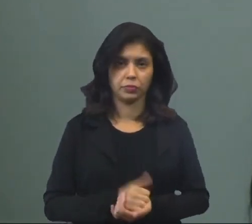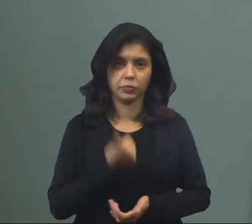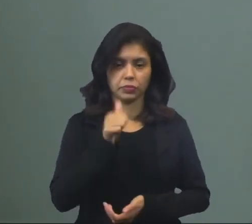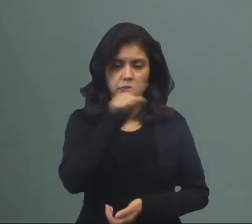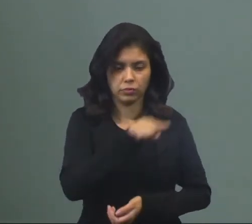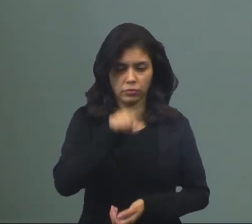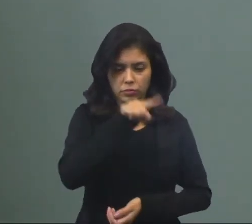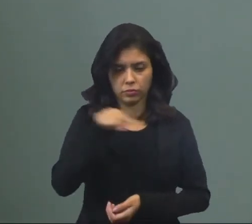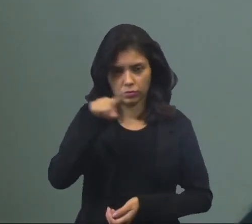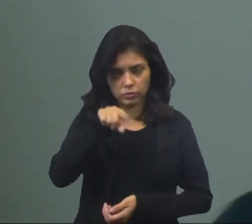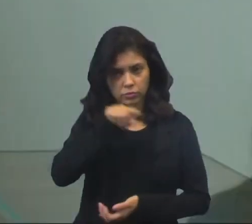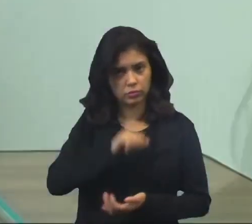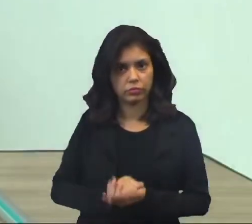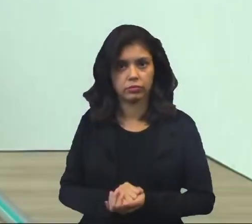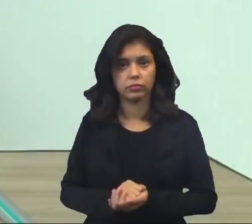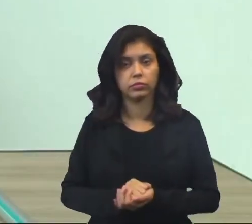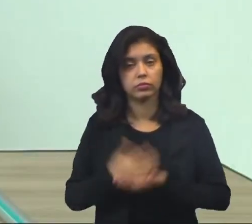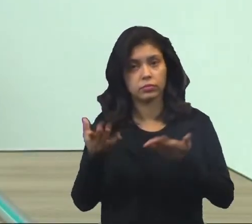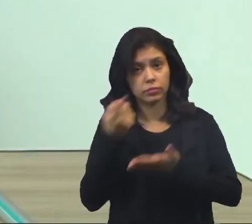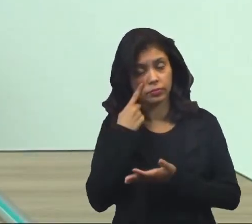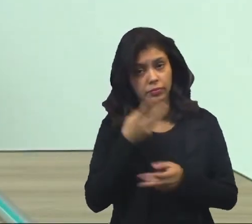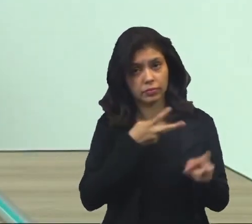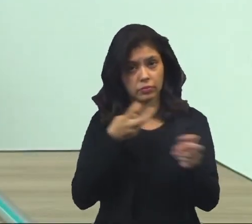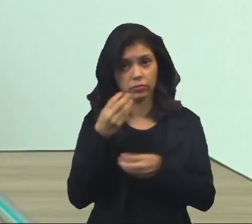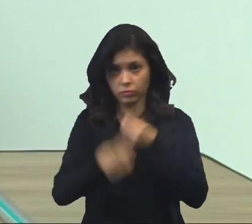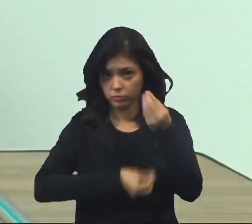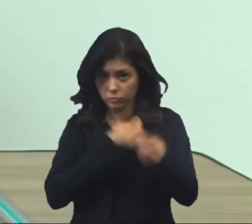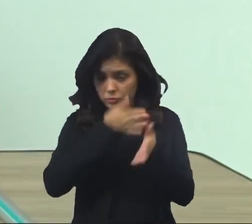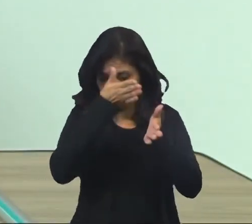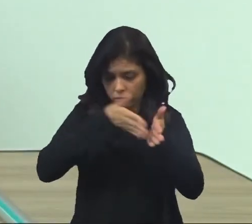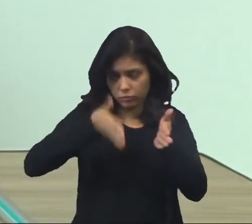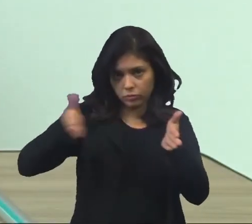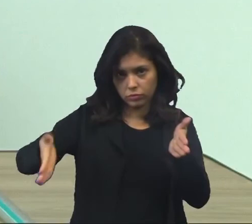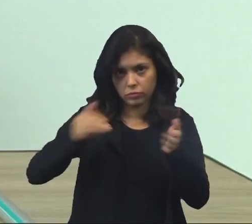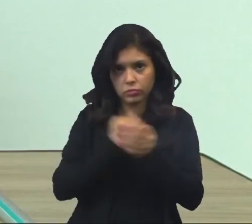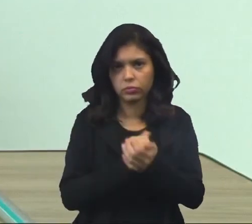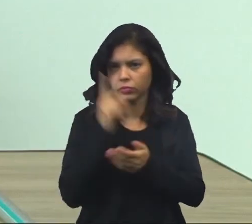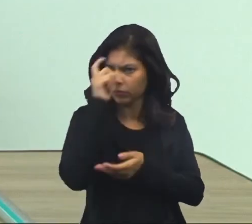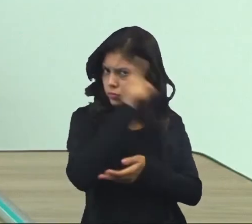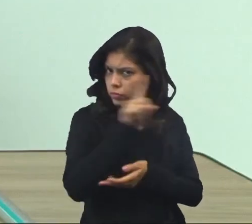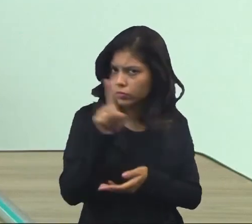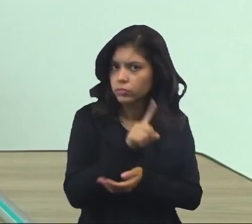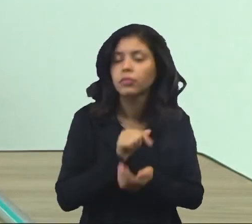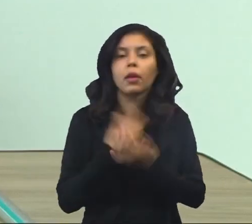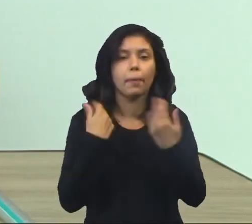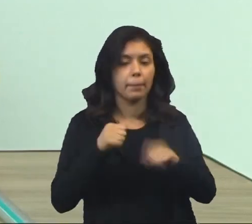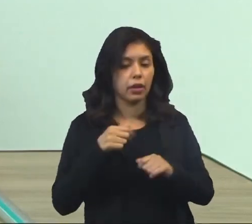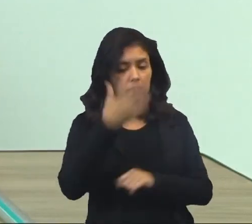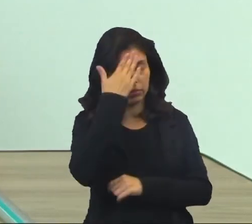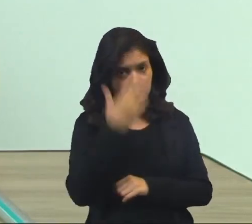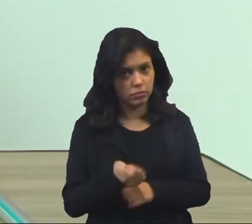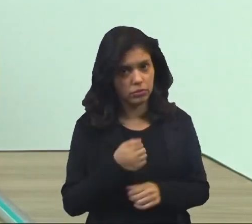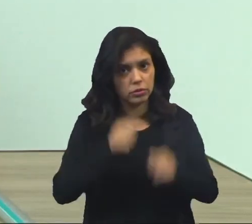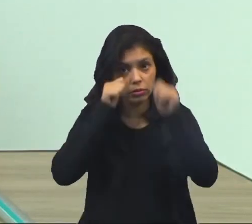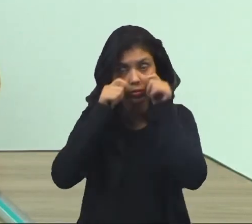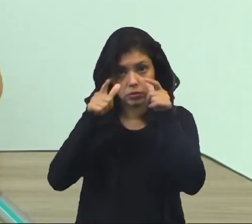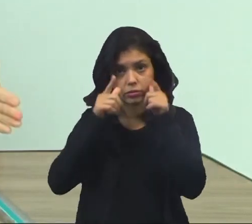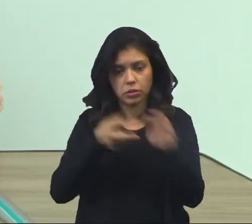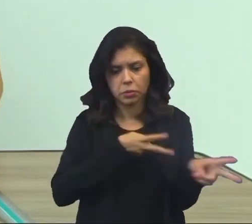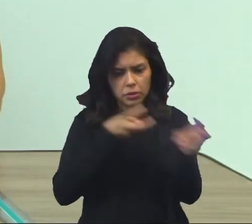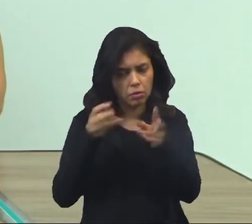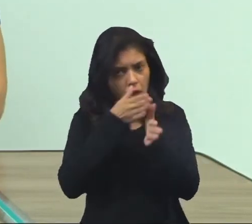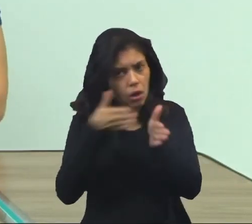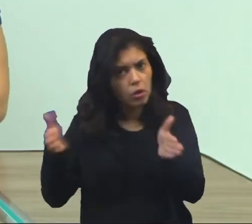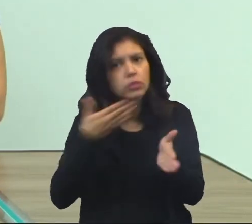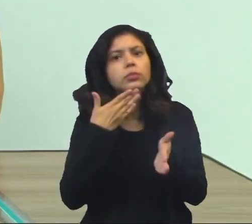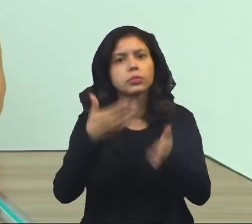círculos. Tá? Então, observaram como sequências não é difícil, mas a gente tem que prestar atenção e perceber a ordem